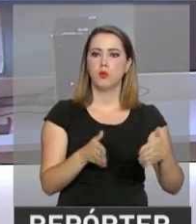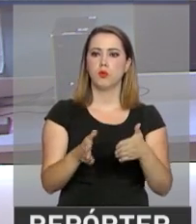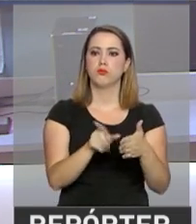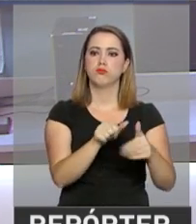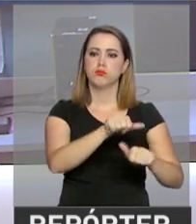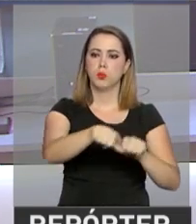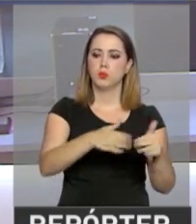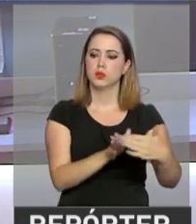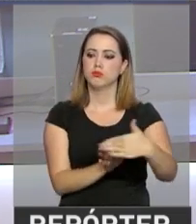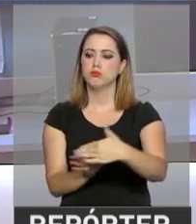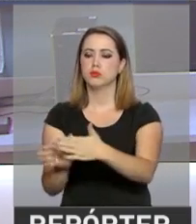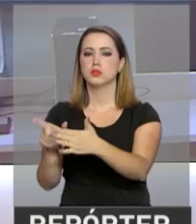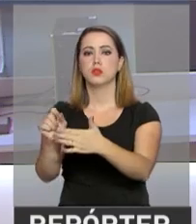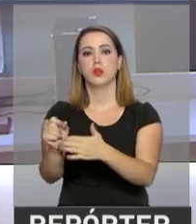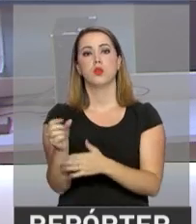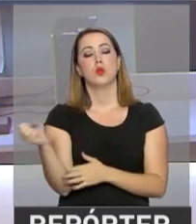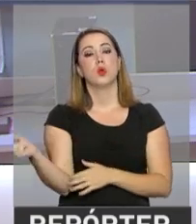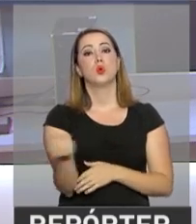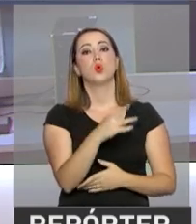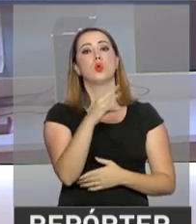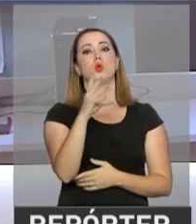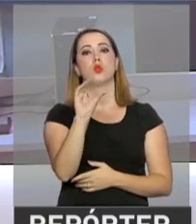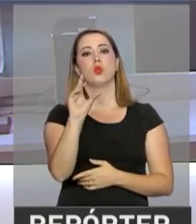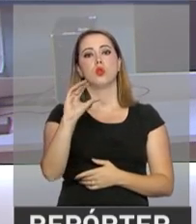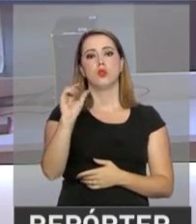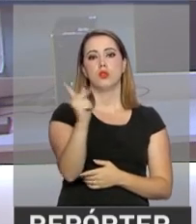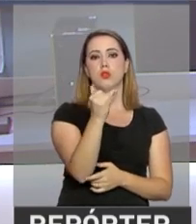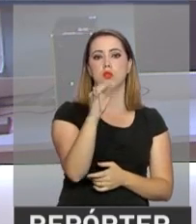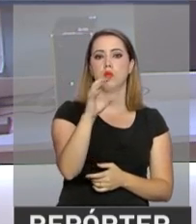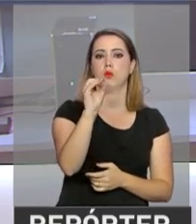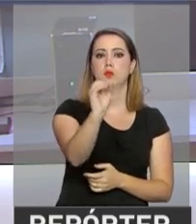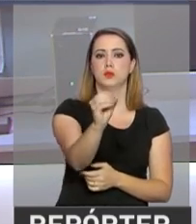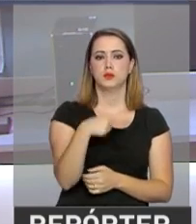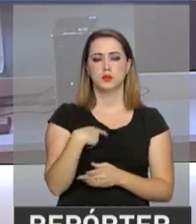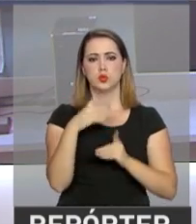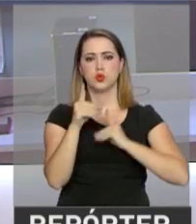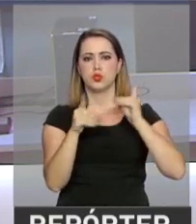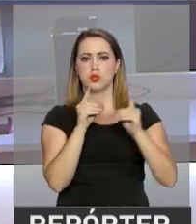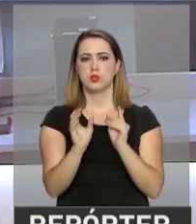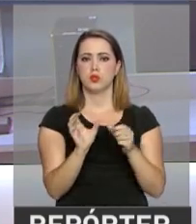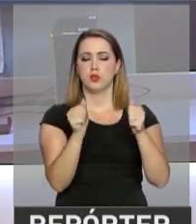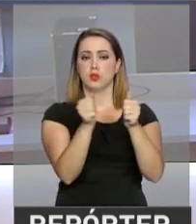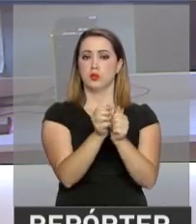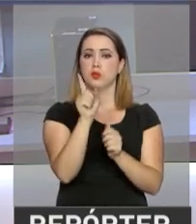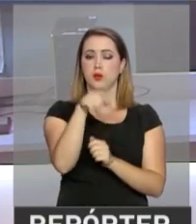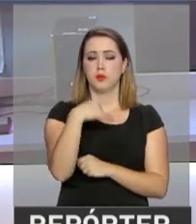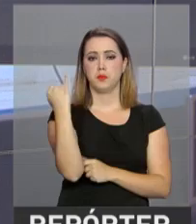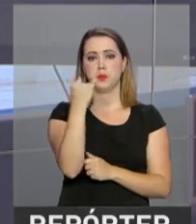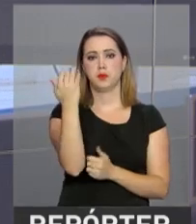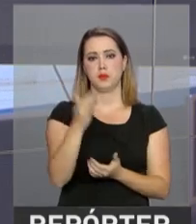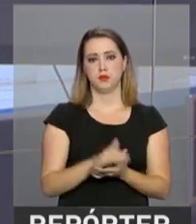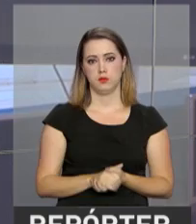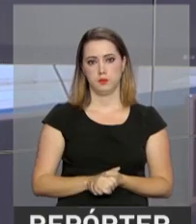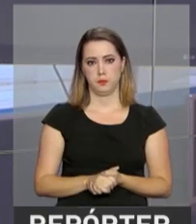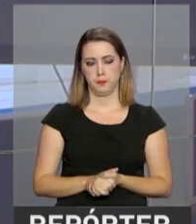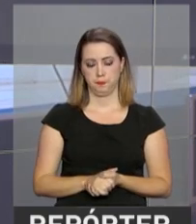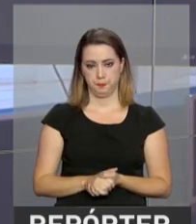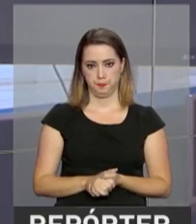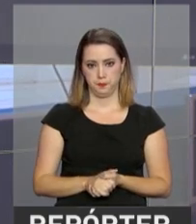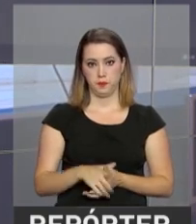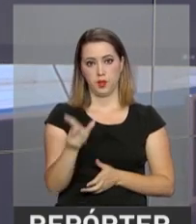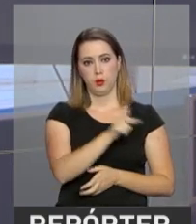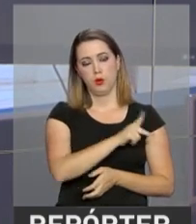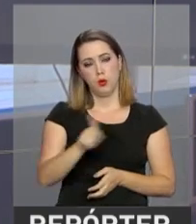para dizer que o diálogo com a região Nordeste e a dedicação do governo a esta região é fundamental. O